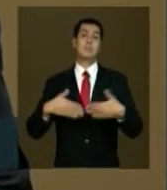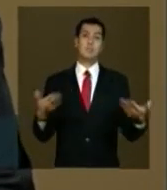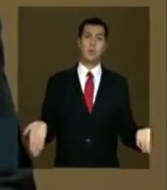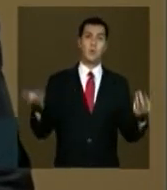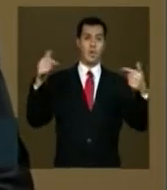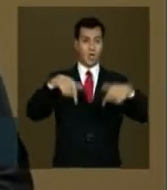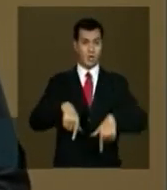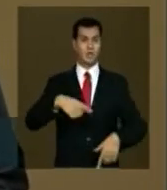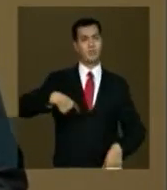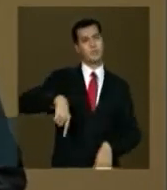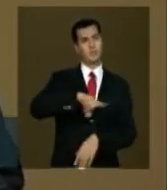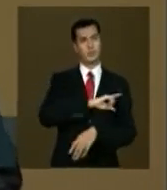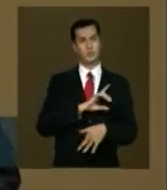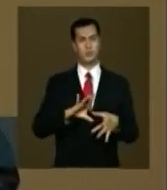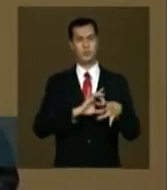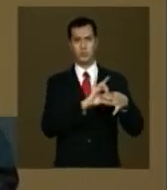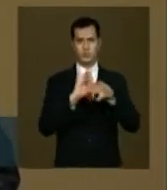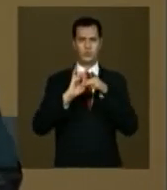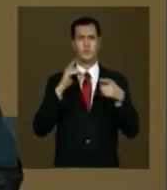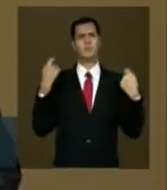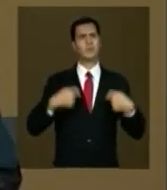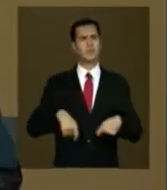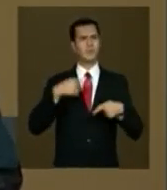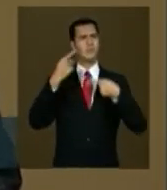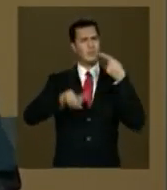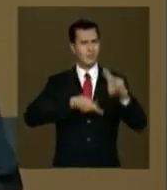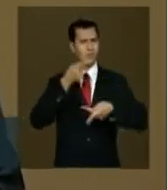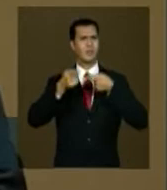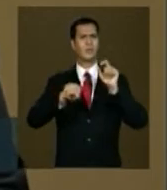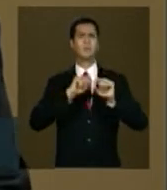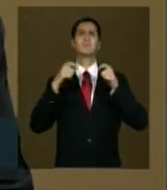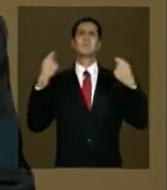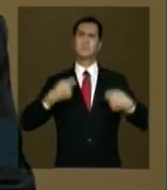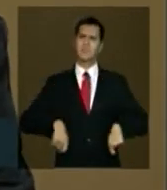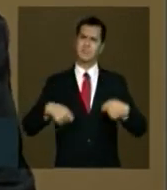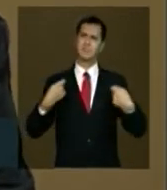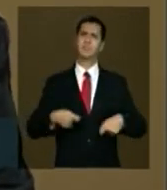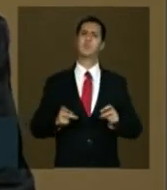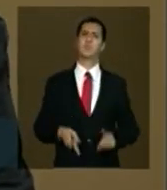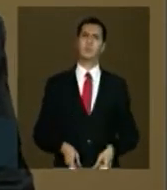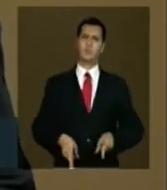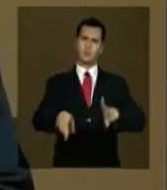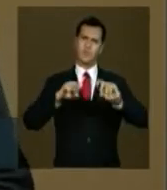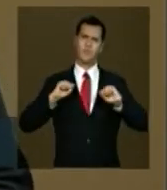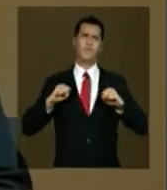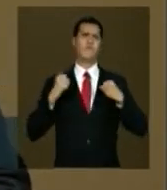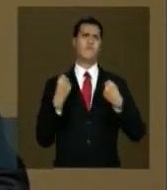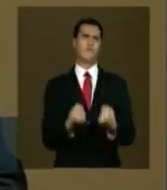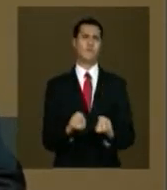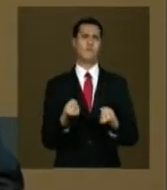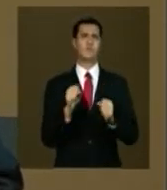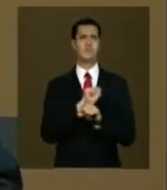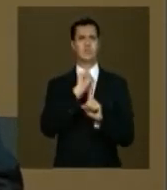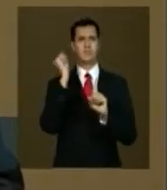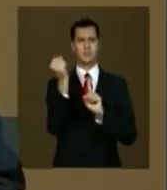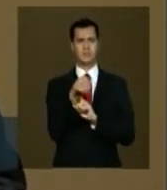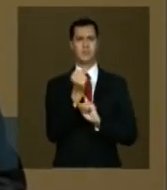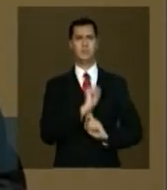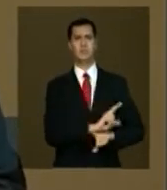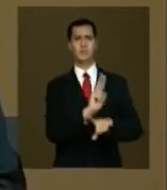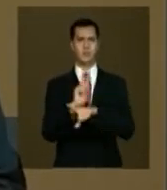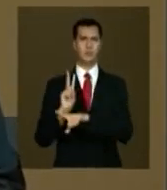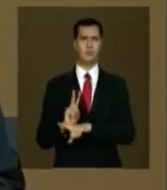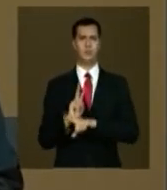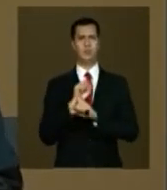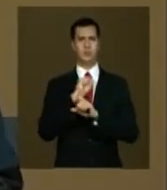juntos é importante reafirmar a necessidade de continuar fortalecendo nossos sistemas de proteção social